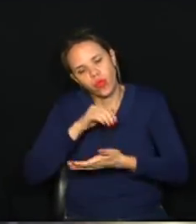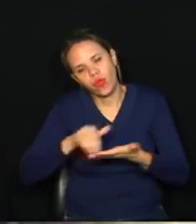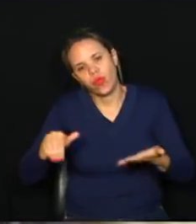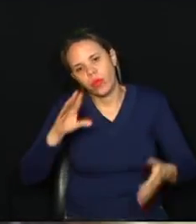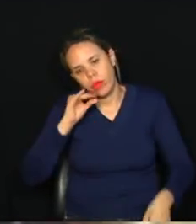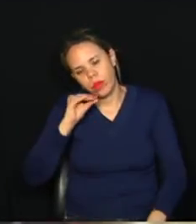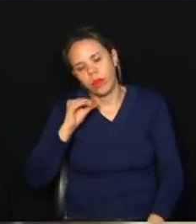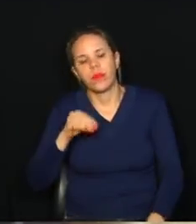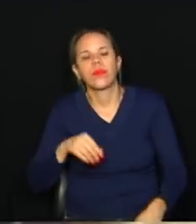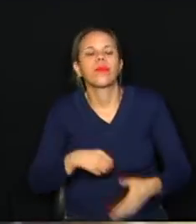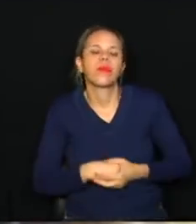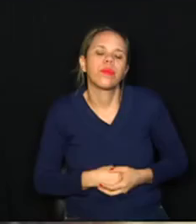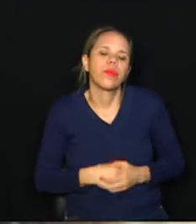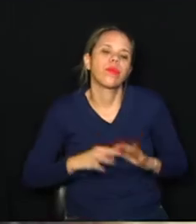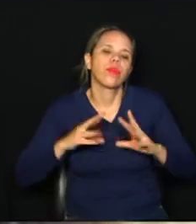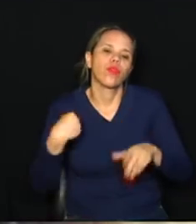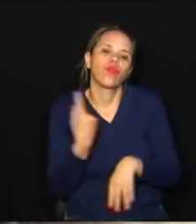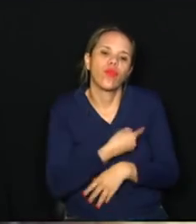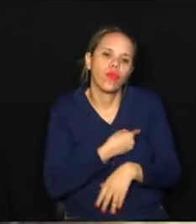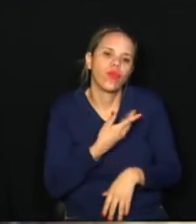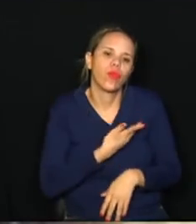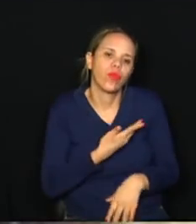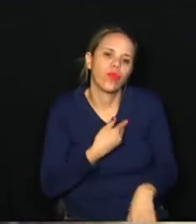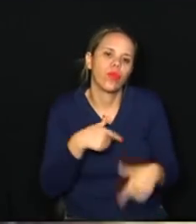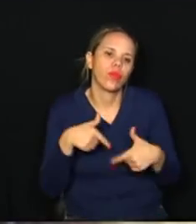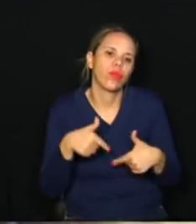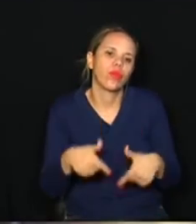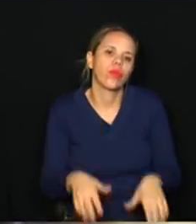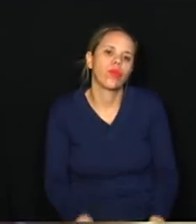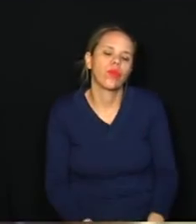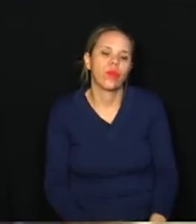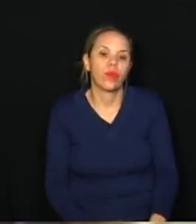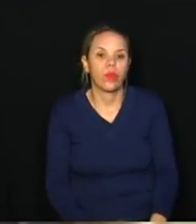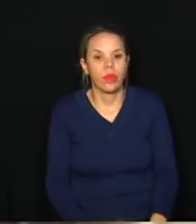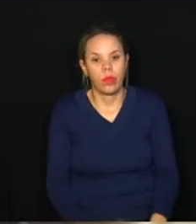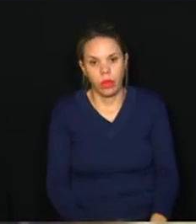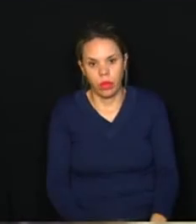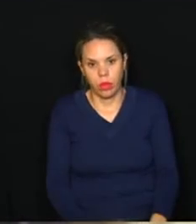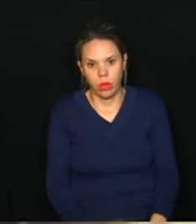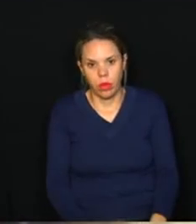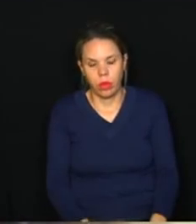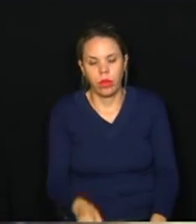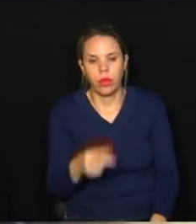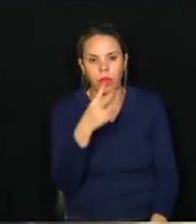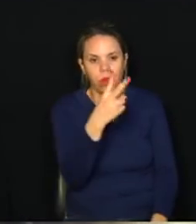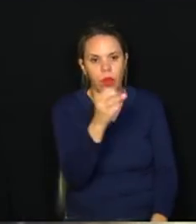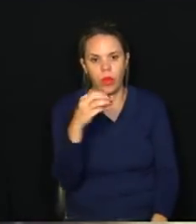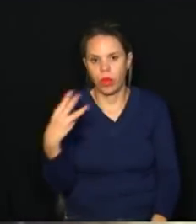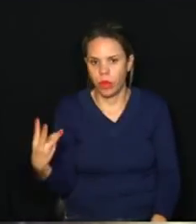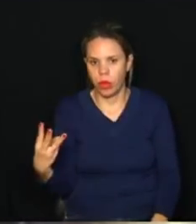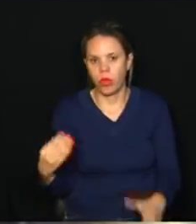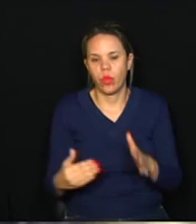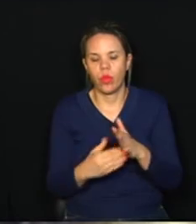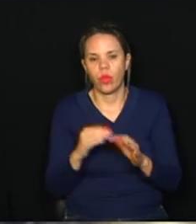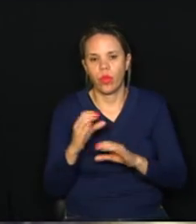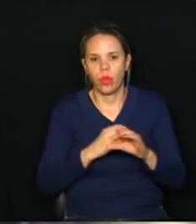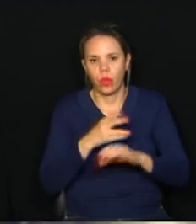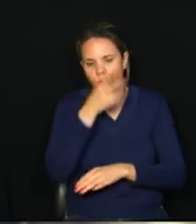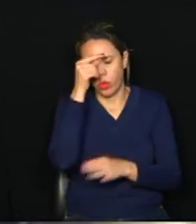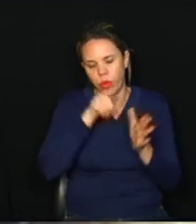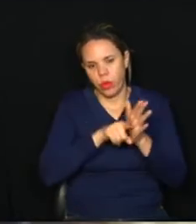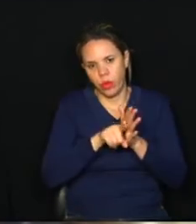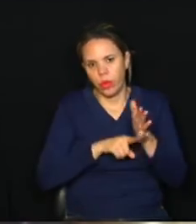funcionários, todos os nossos colegas, sem os quais, porque se em 2003 foi o último concurso para